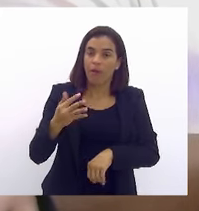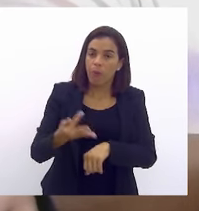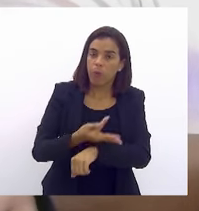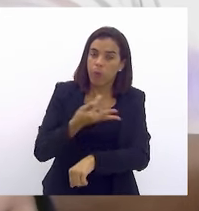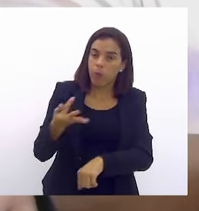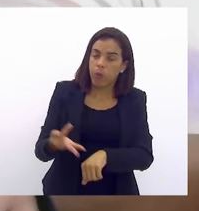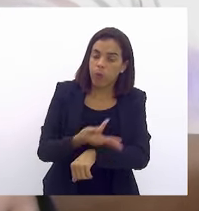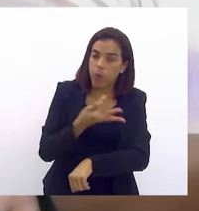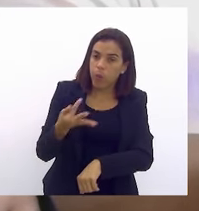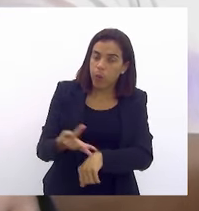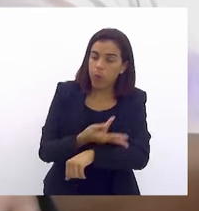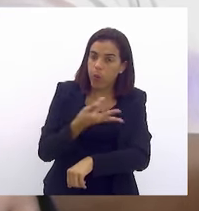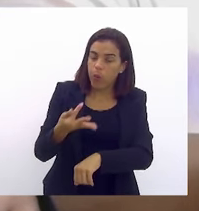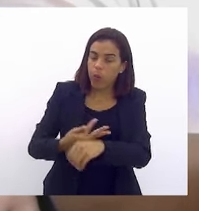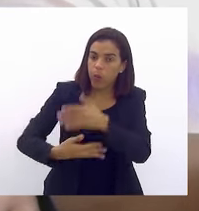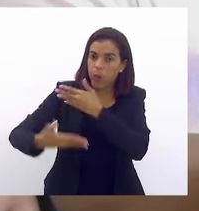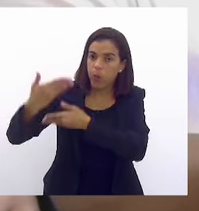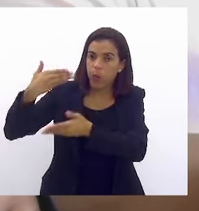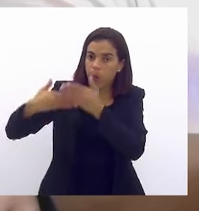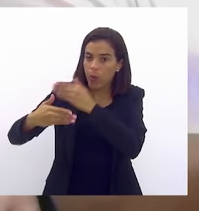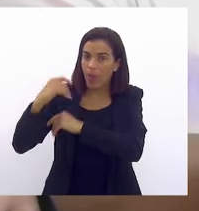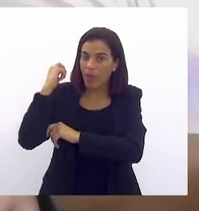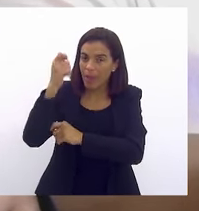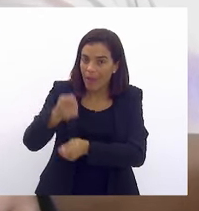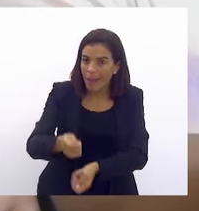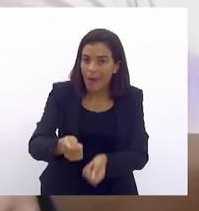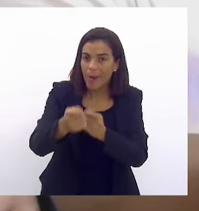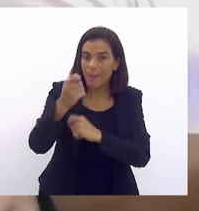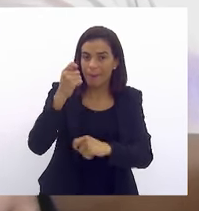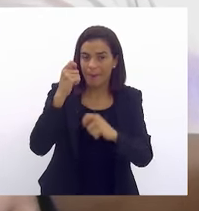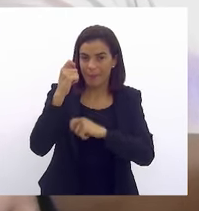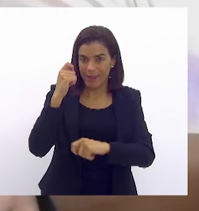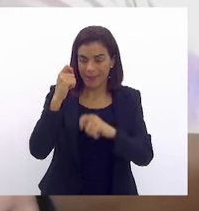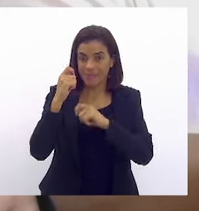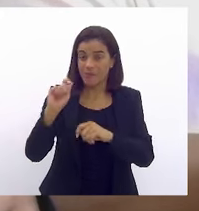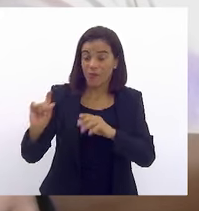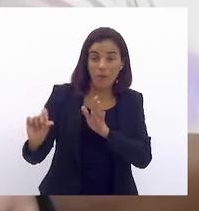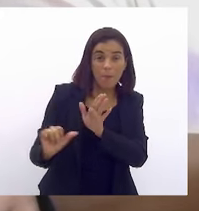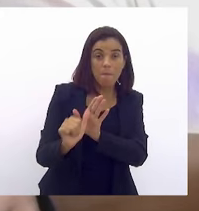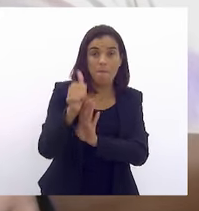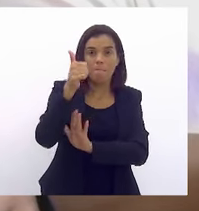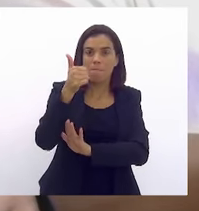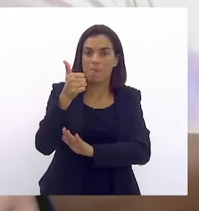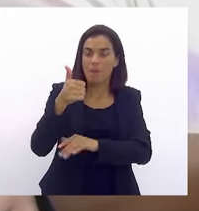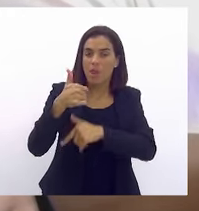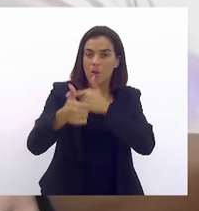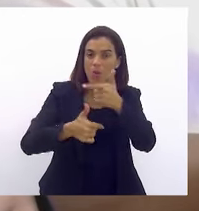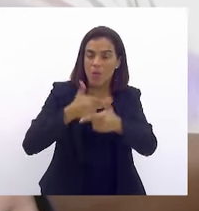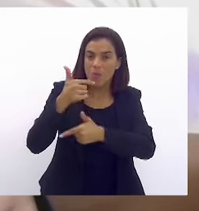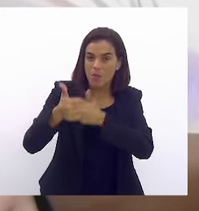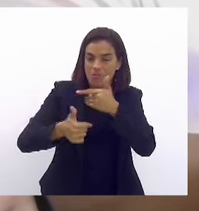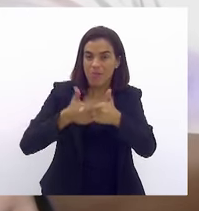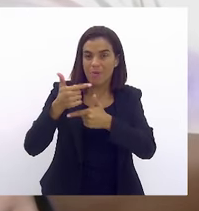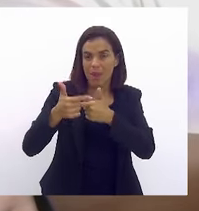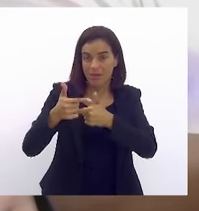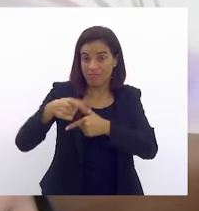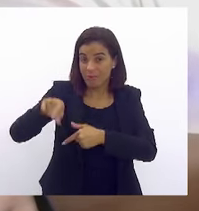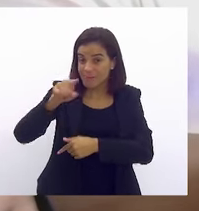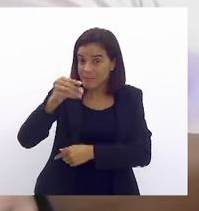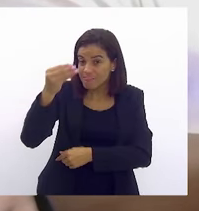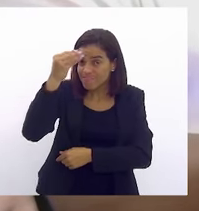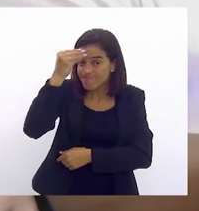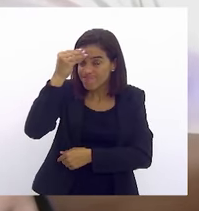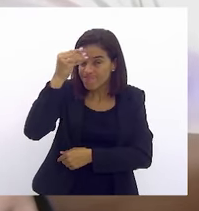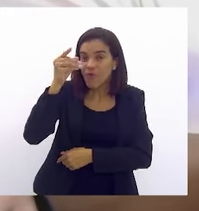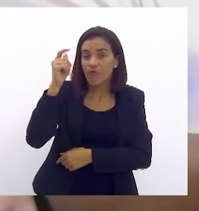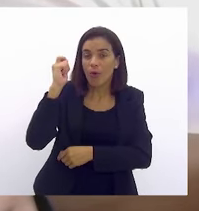vida difícil lá atrás, que é a pesca, né, que foi o primeiro emprego da nossa cidade de Maricá, para todos gravarem aqui, foi o